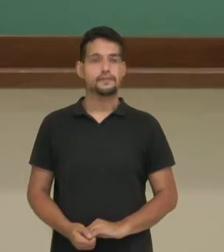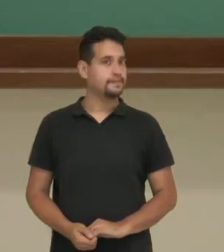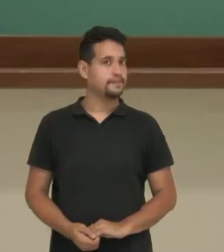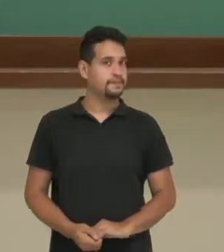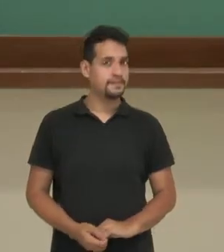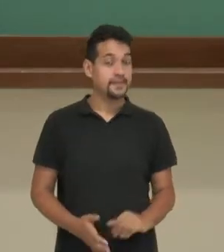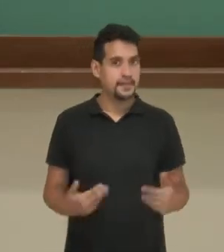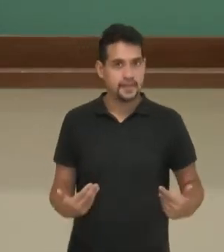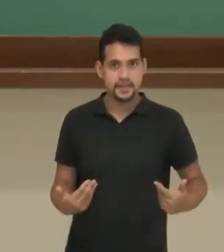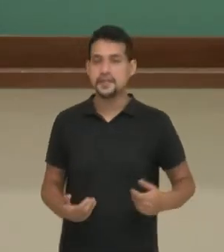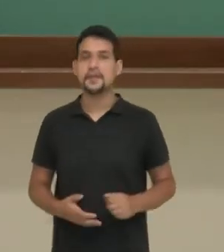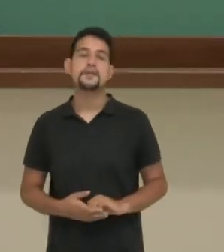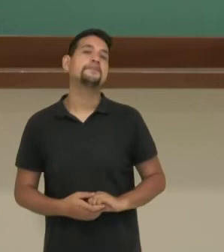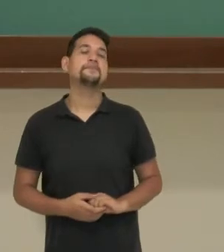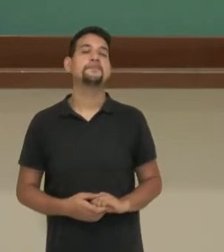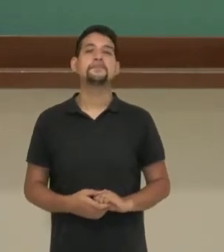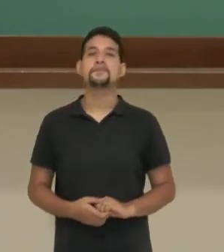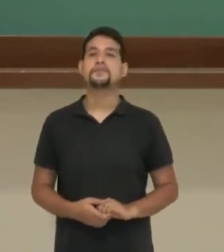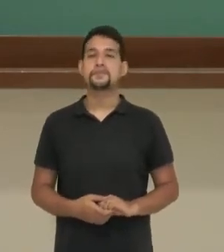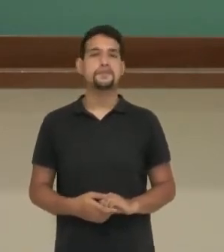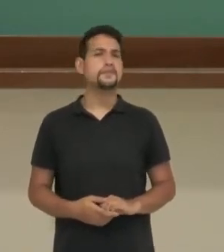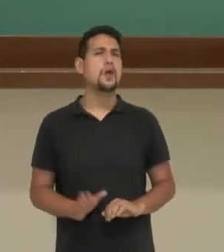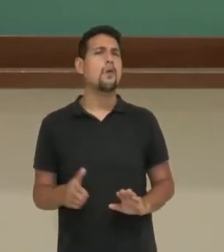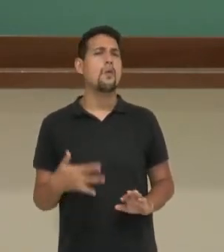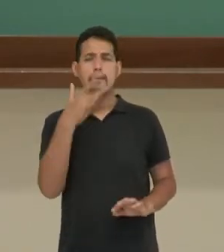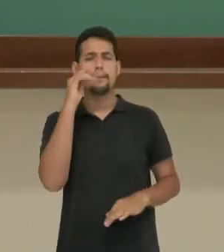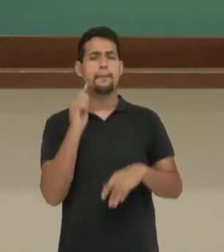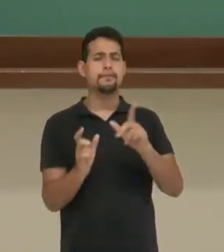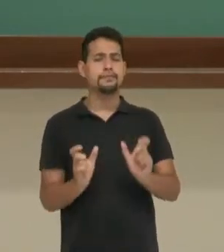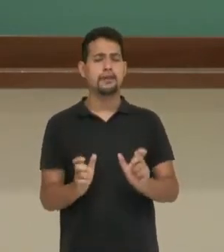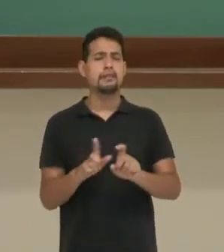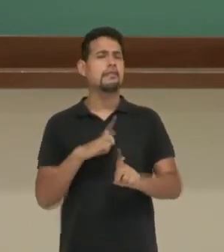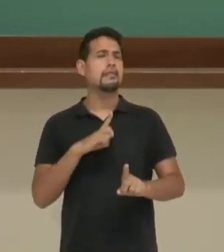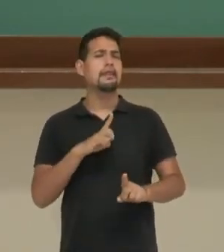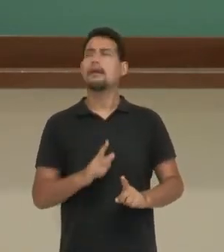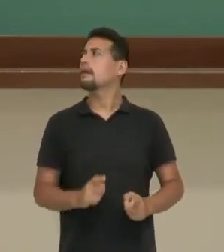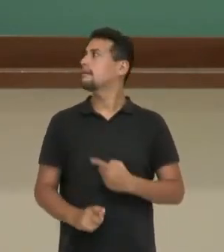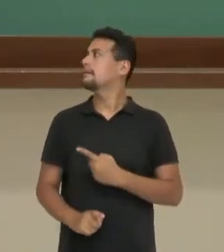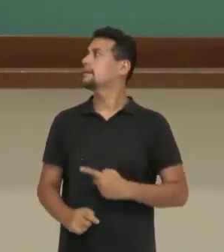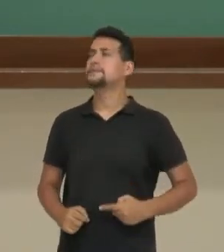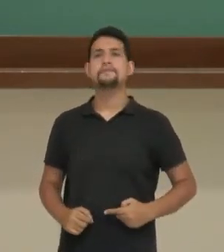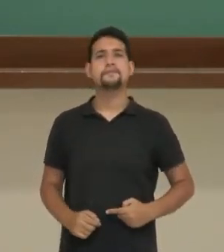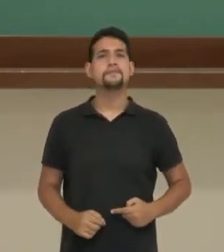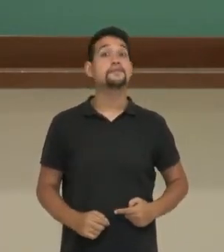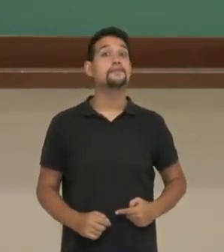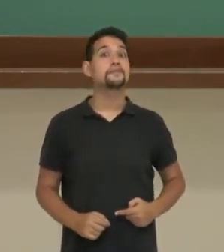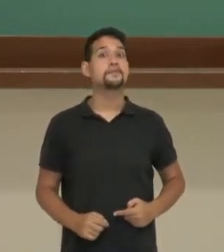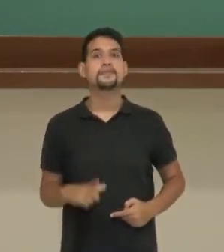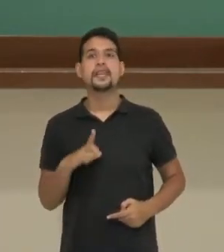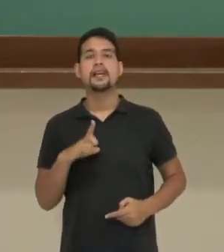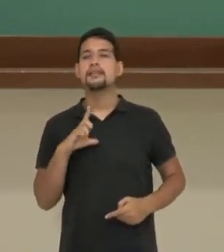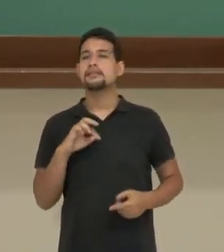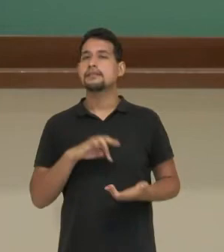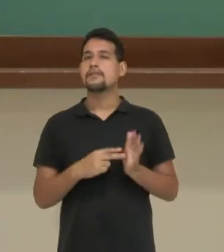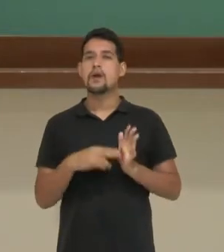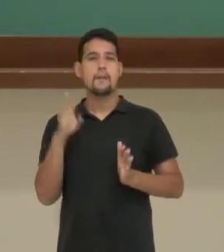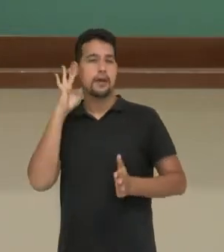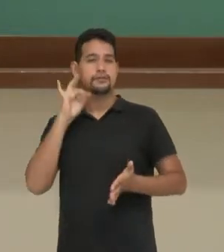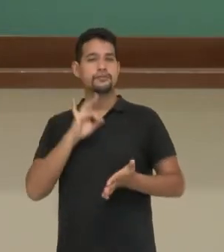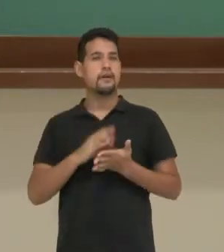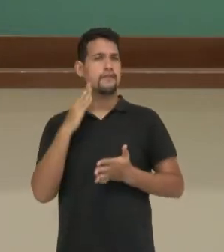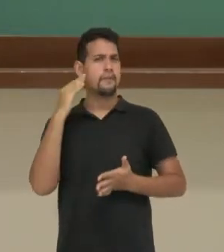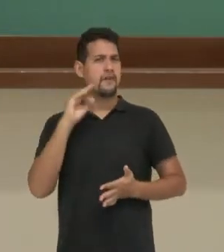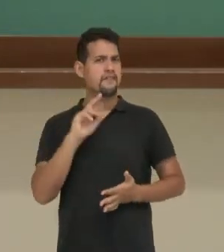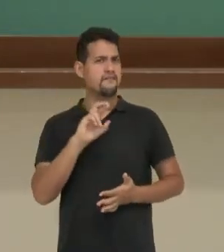E aí, chicos e chicas, qual personagem tá aqui que é de um conto clássico? A